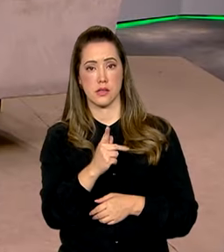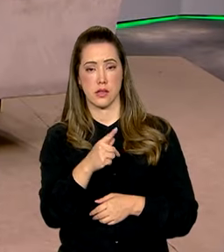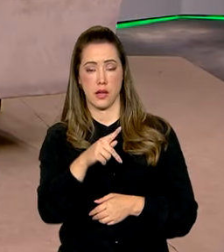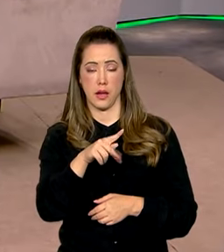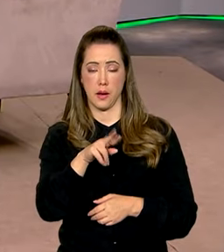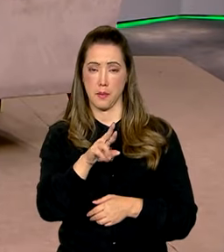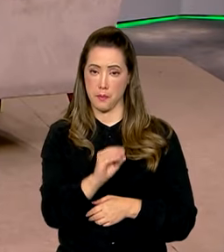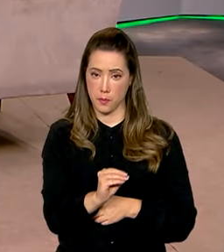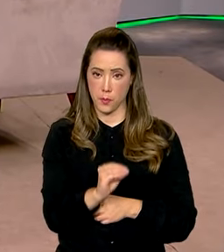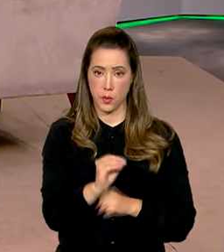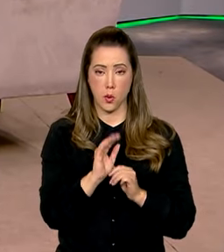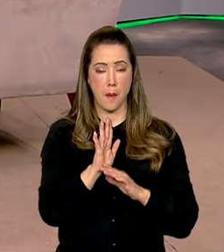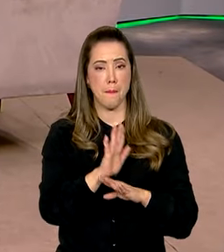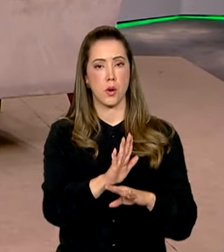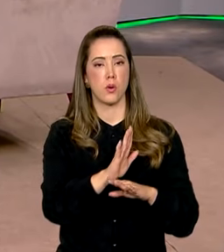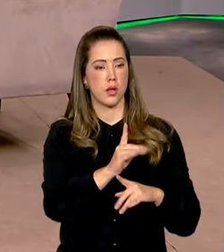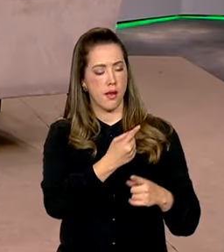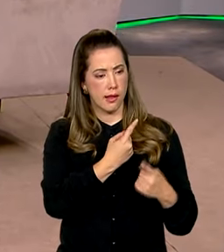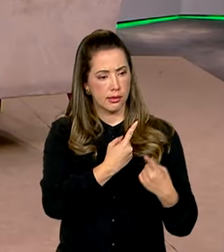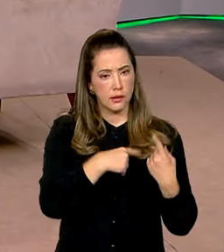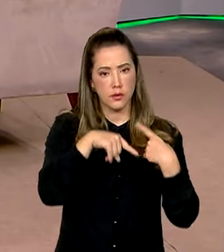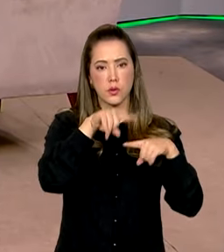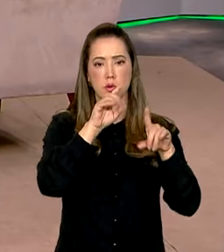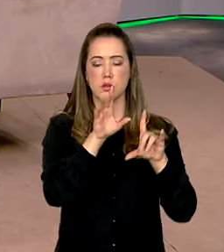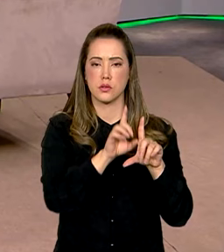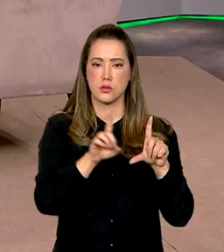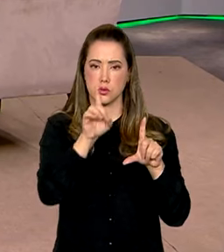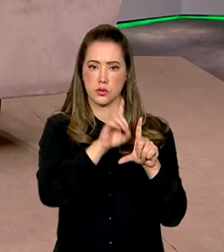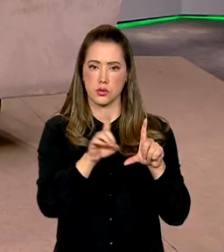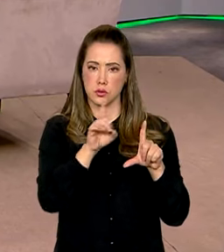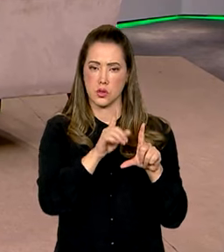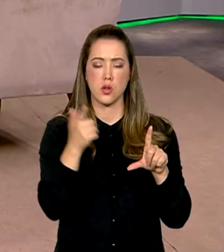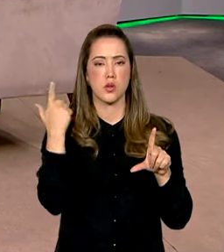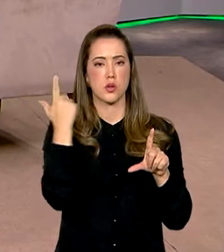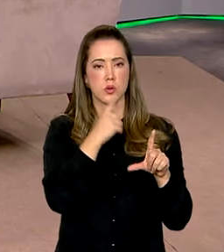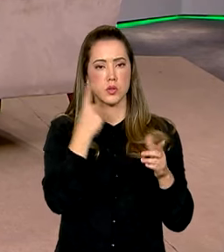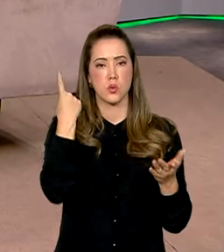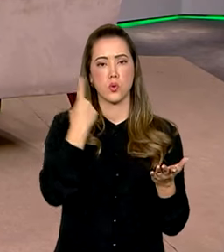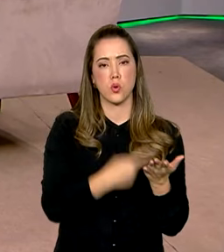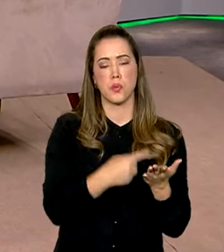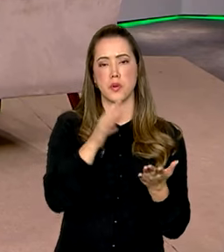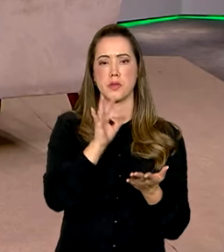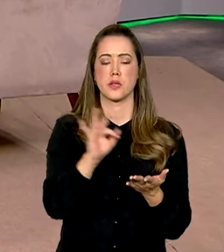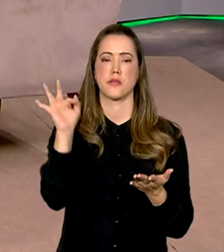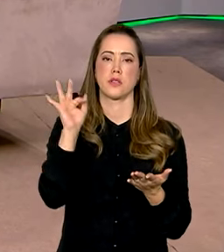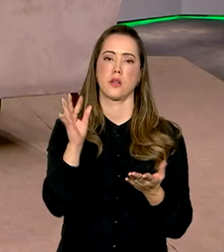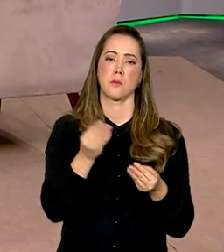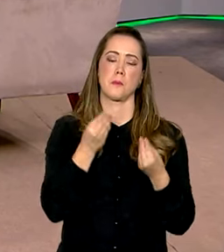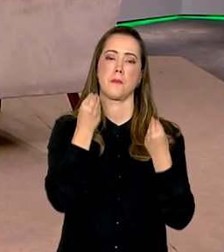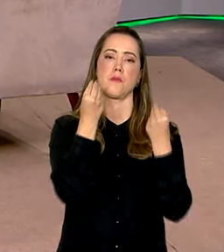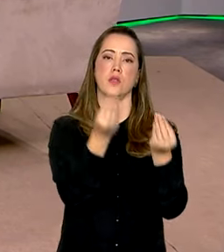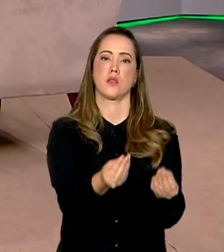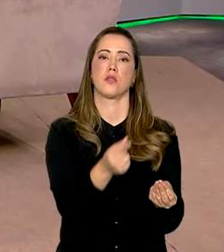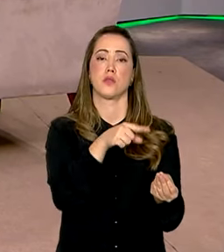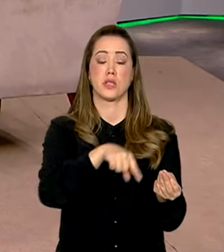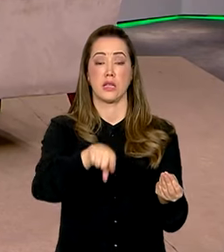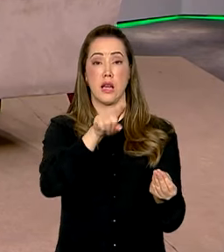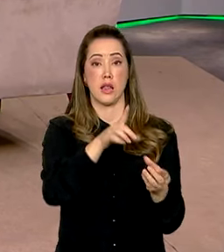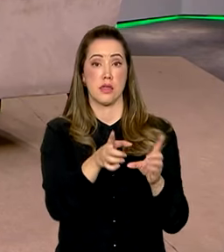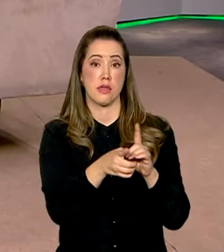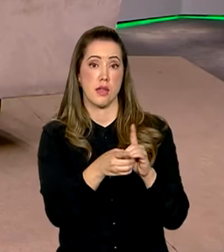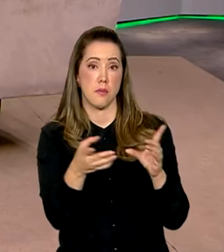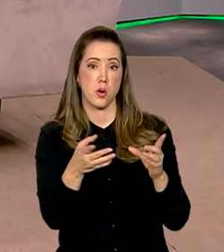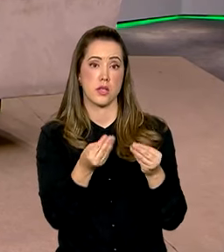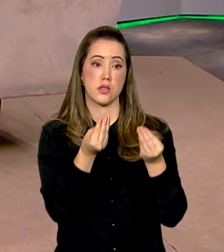transformação digital e realmente executar a questão do Pacto Federativo, democratizar o acesso da